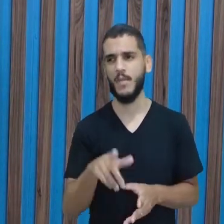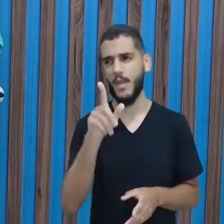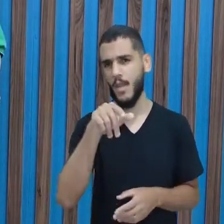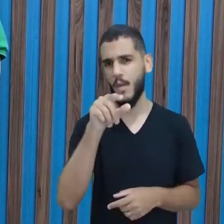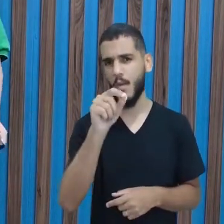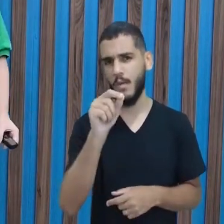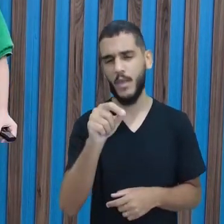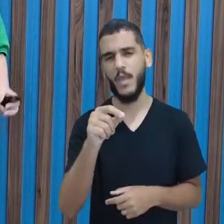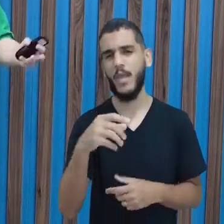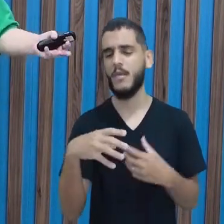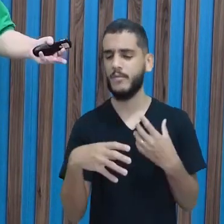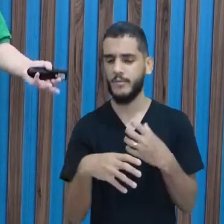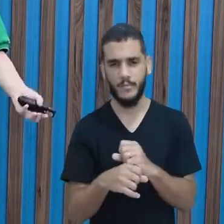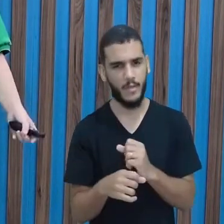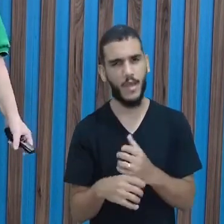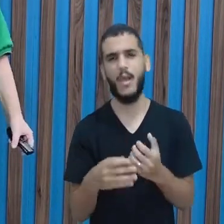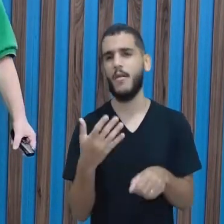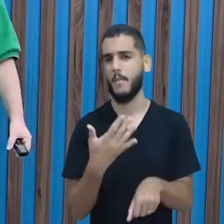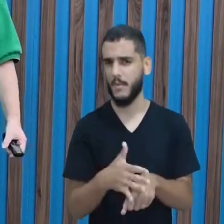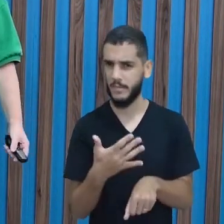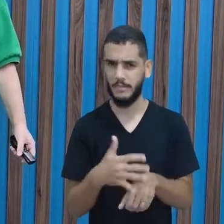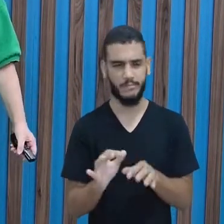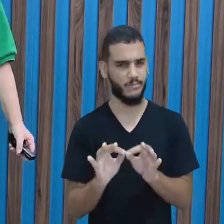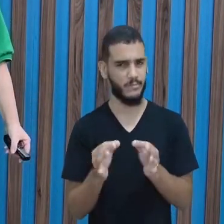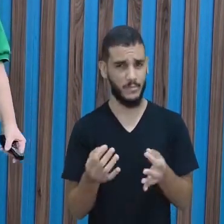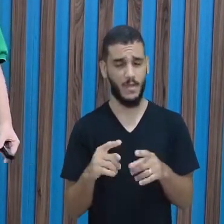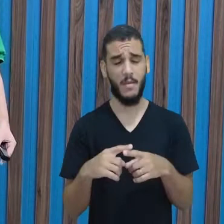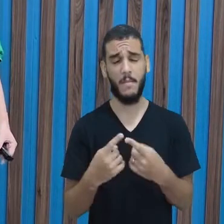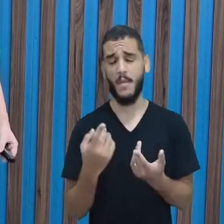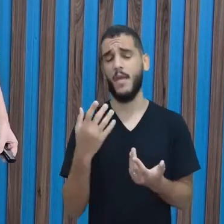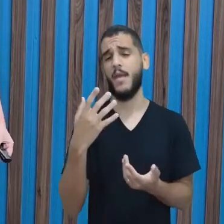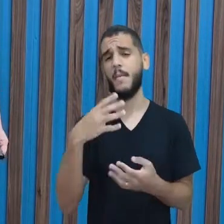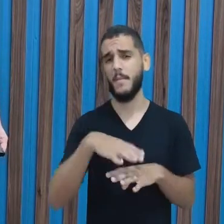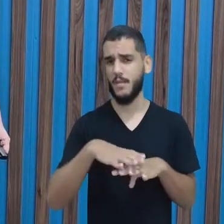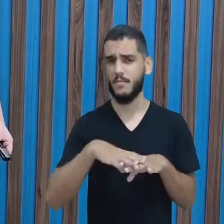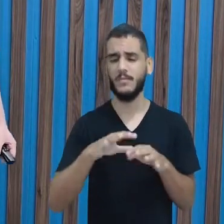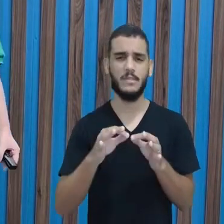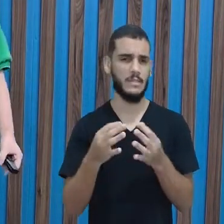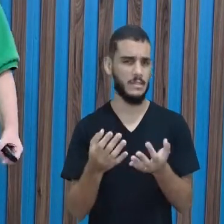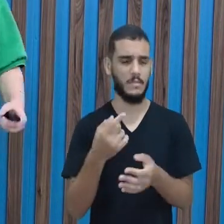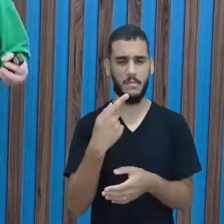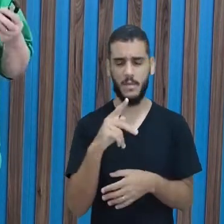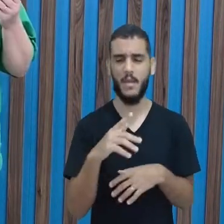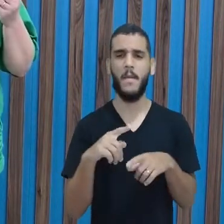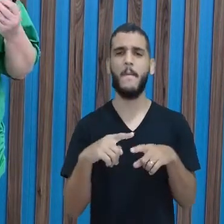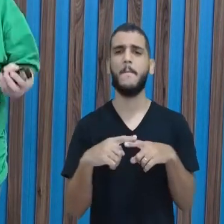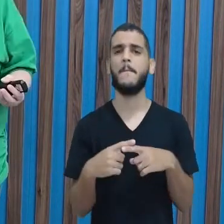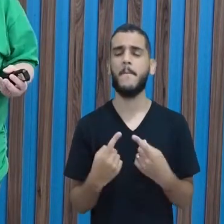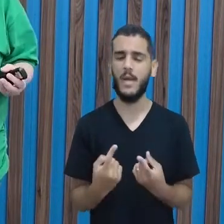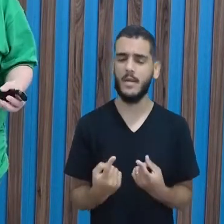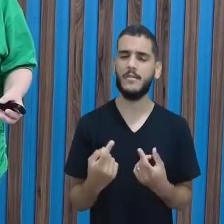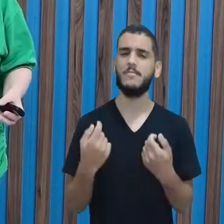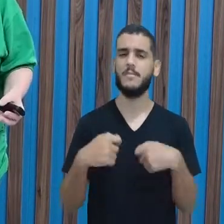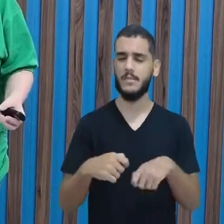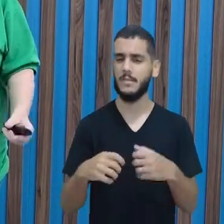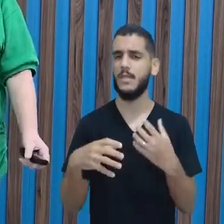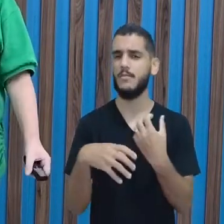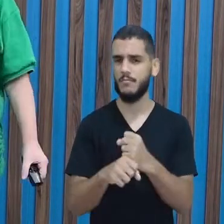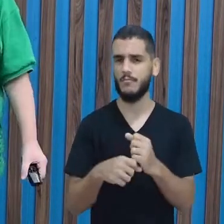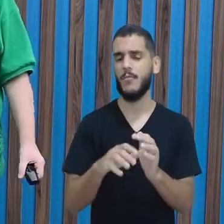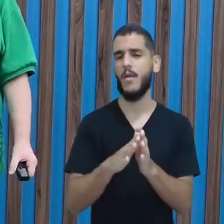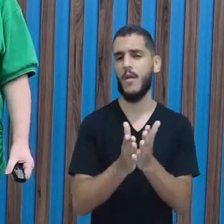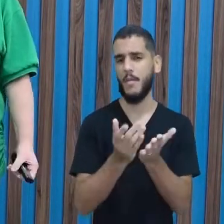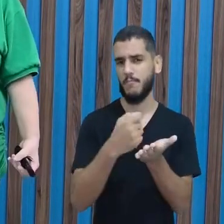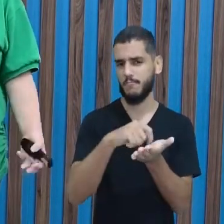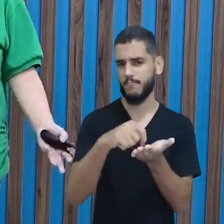vai fazer os cálculos dele, claro. A matemática da gente é uma matemática muito simples para eles. Mas ele vai fazer com papel e